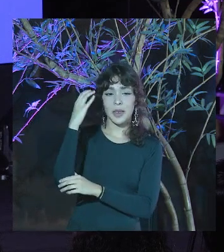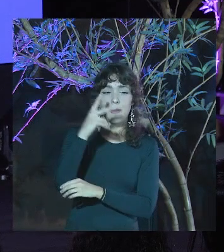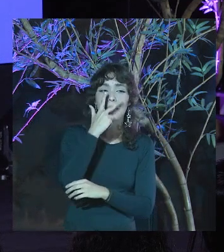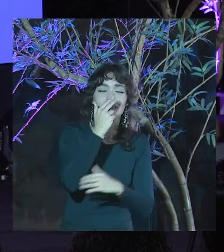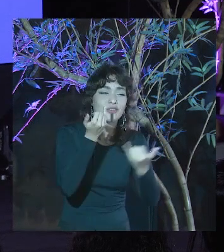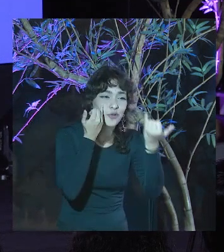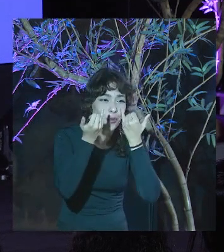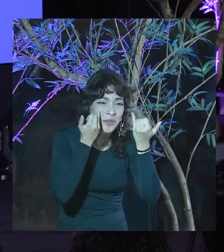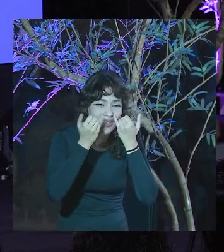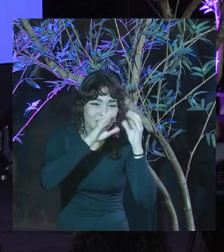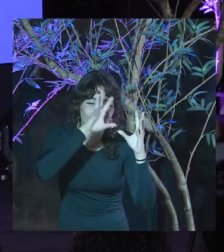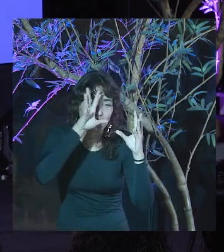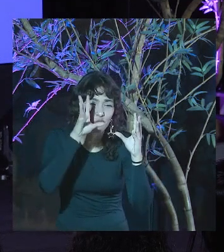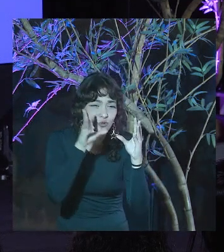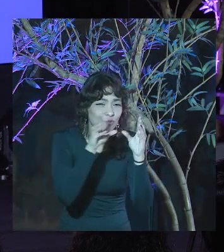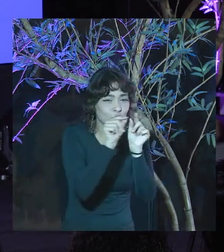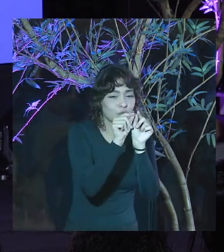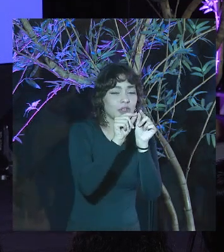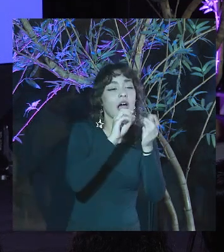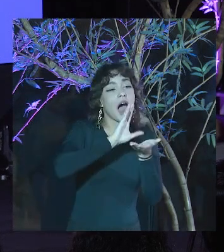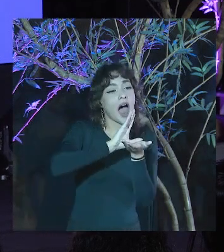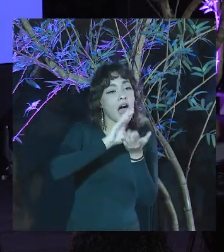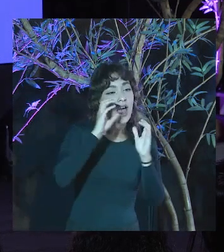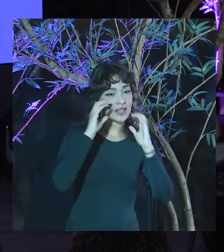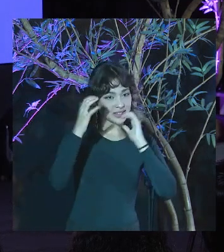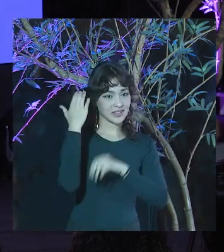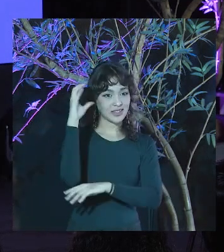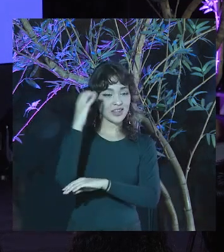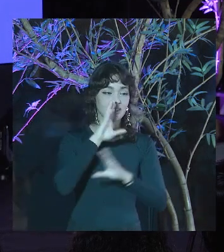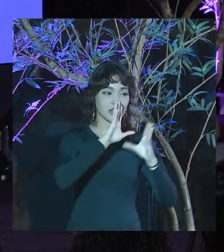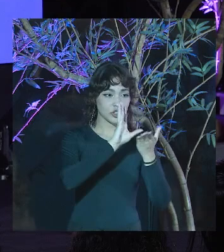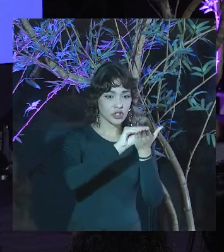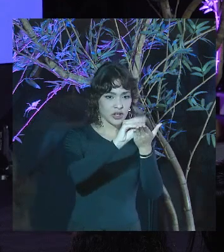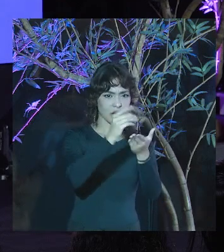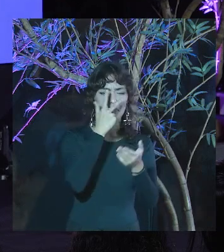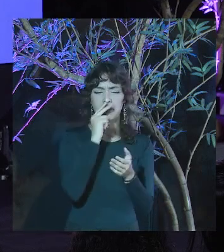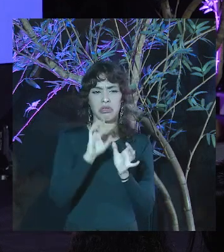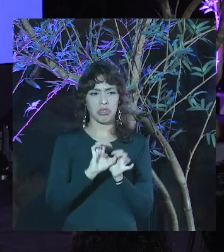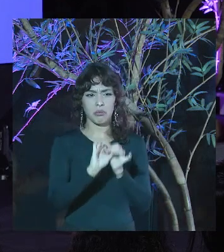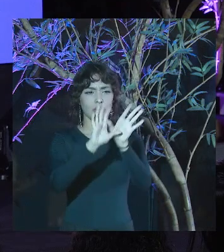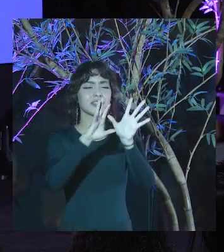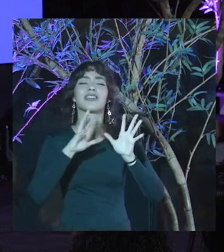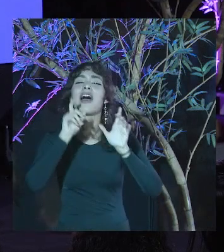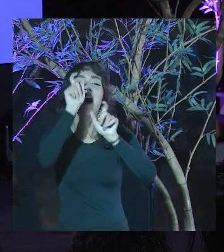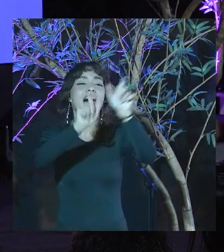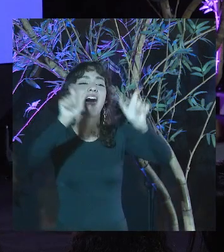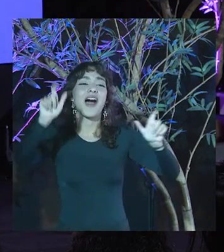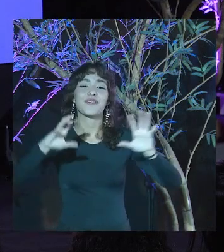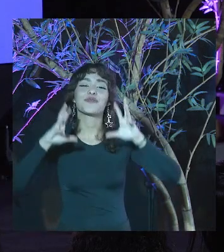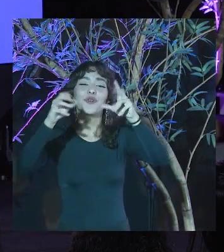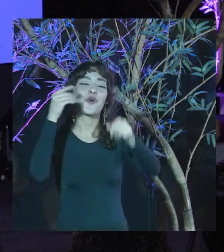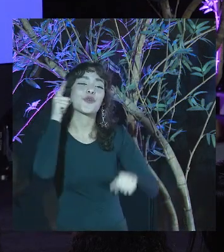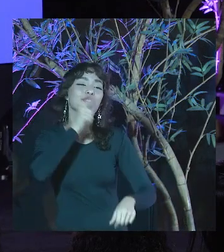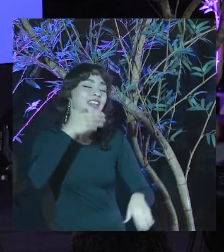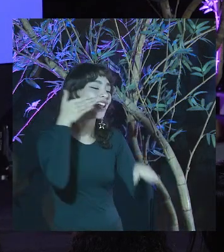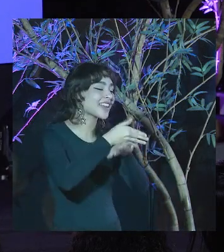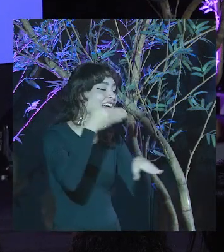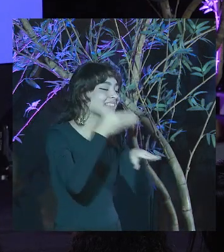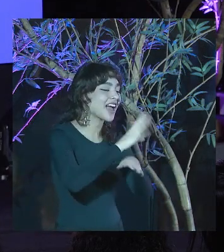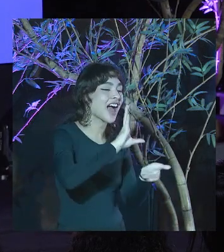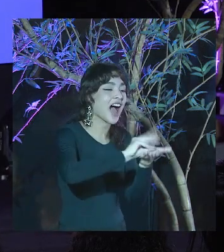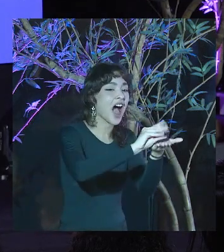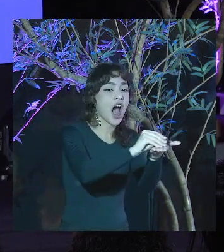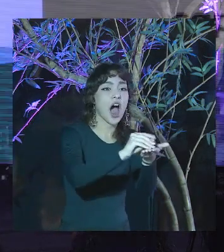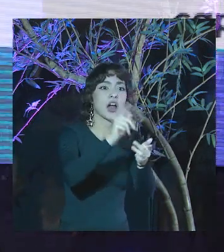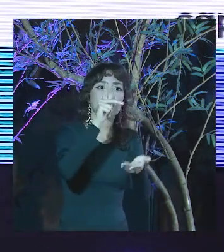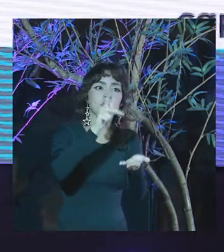mundo. A ciência de dados, que a gente imaginava como uma coisa de democracia, para mais pessoas acessarem e lidarem com dados, na verdade,